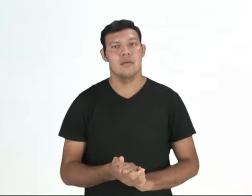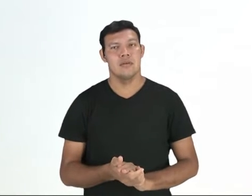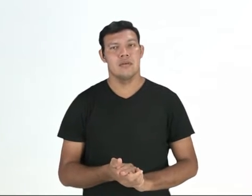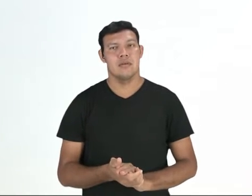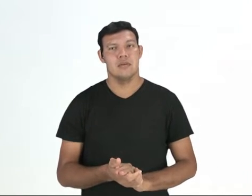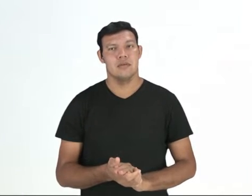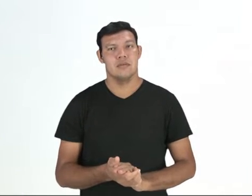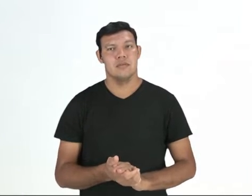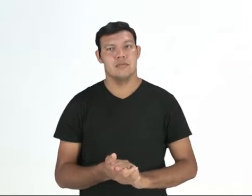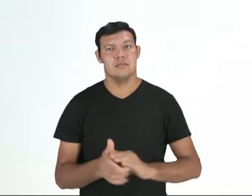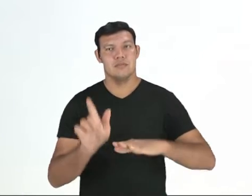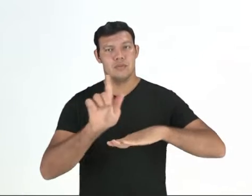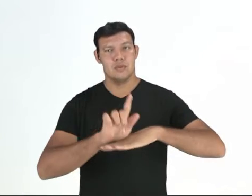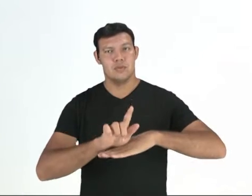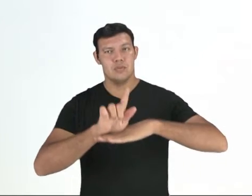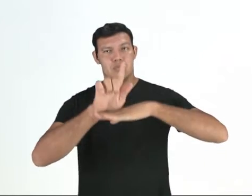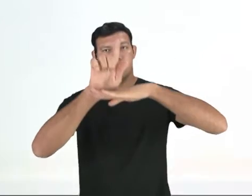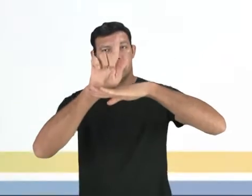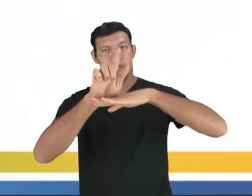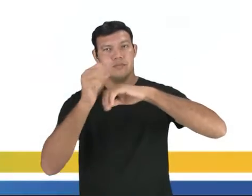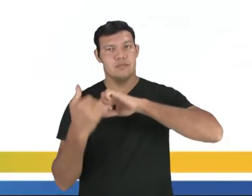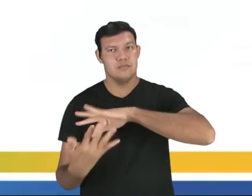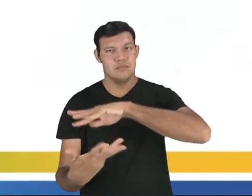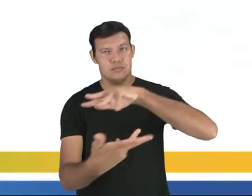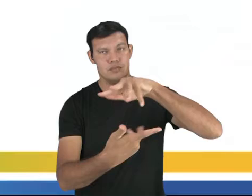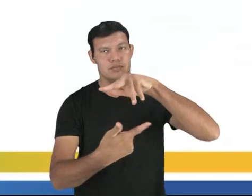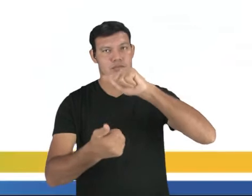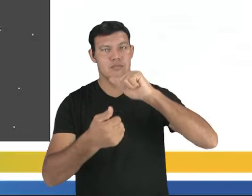de hoje, que é a lei da gravitação universal.